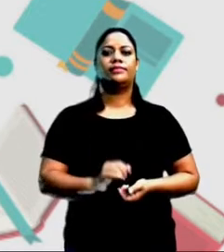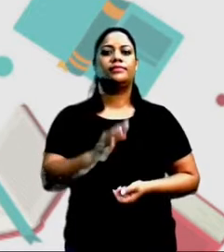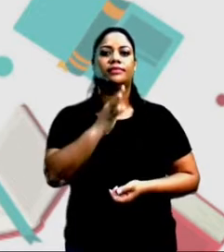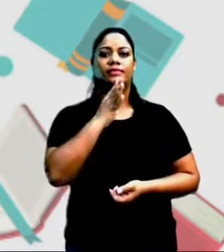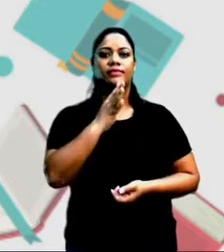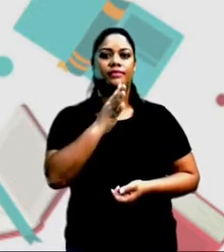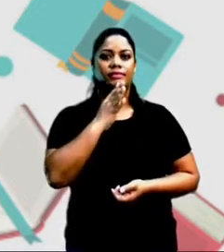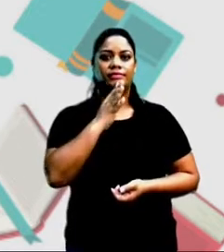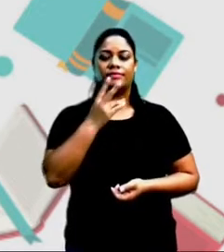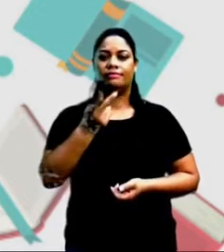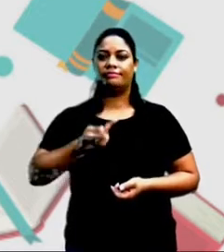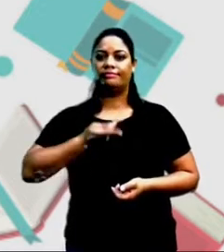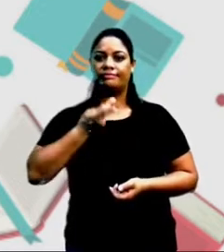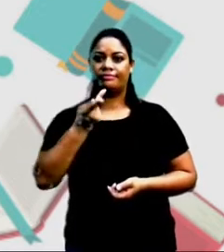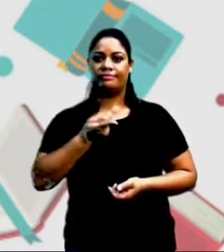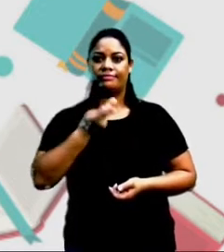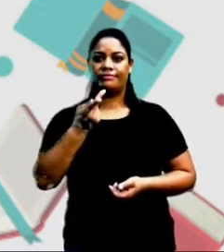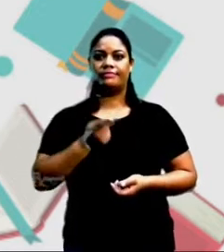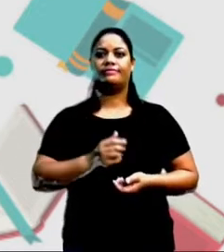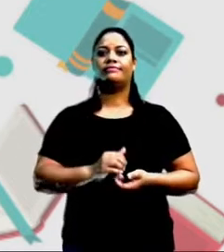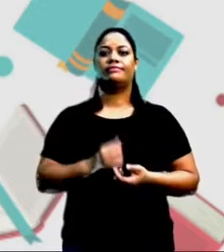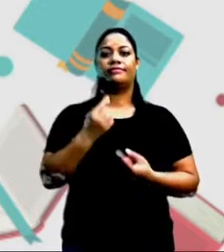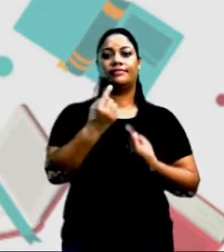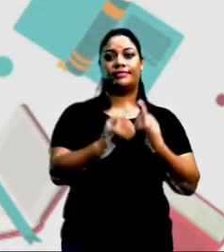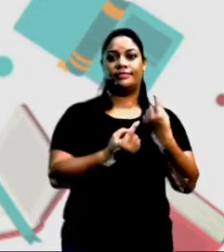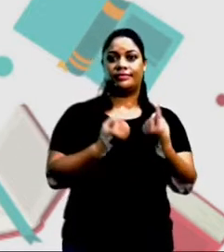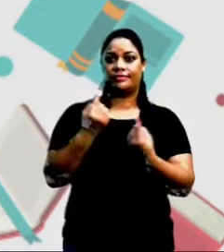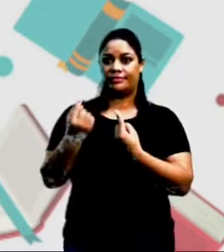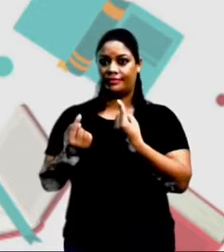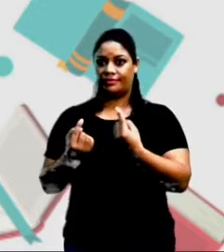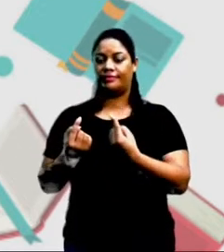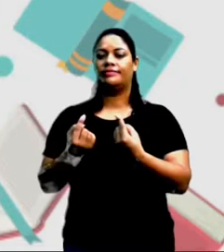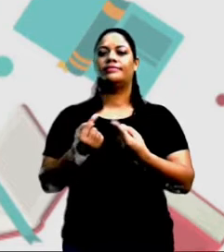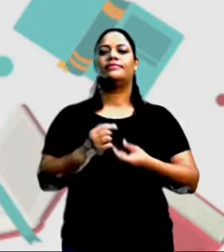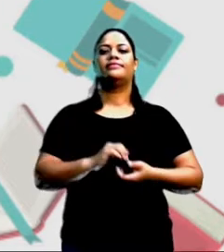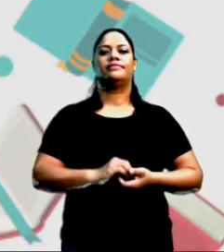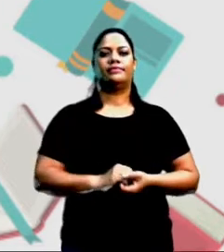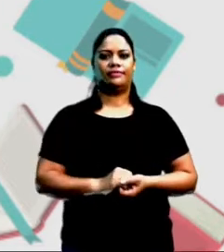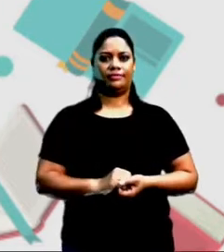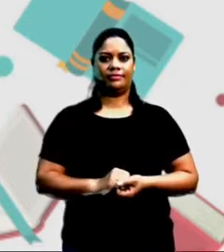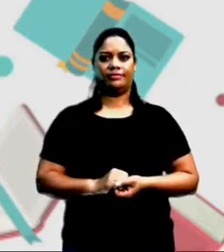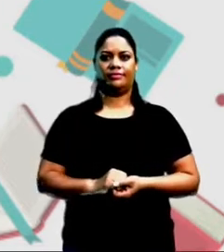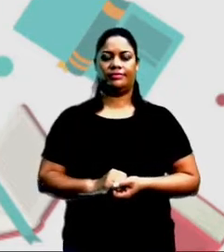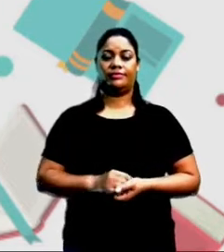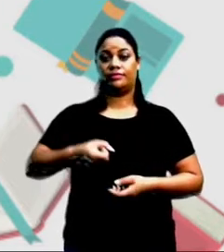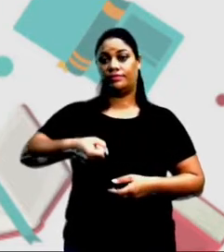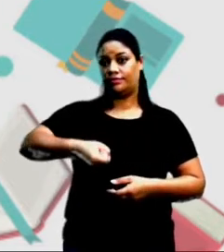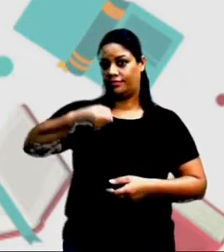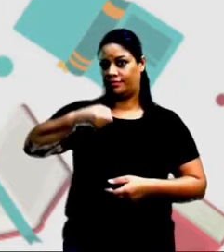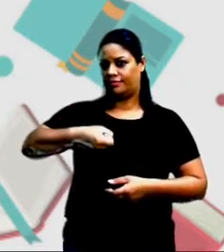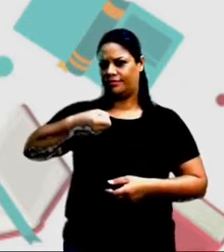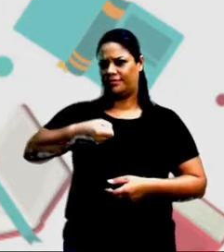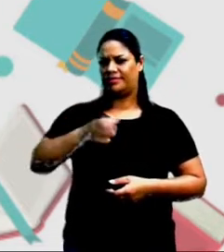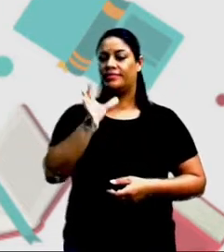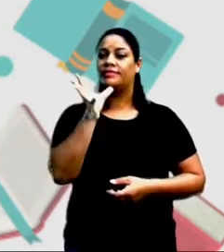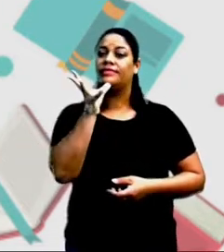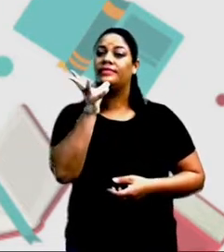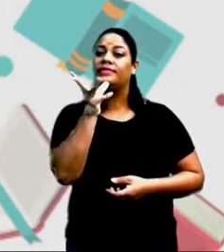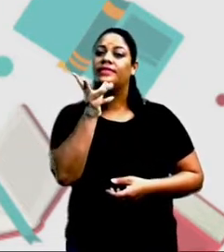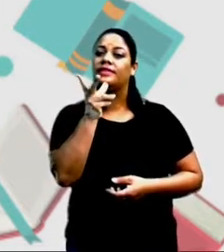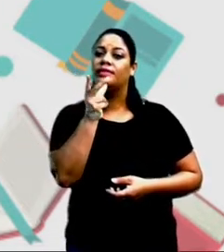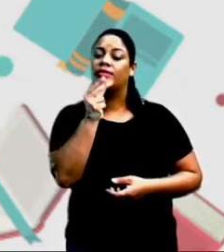o argumento de cada lado. As sacolas de plásticos demoram pelo